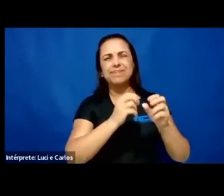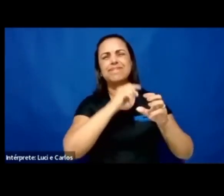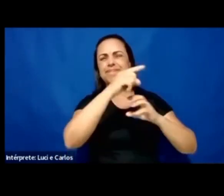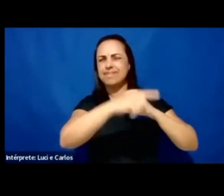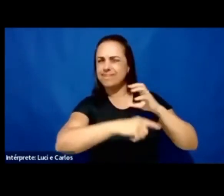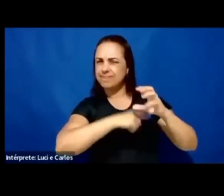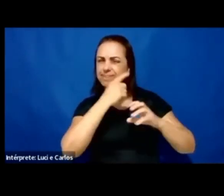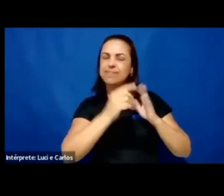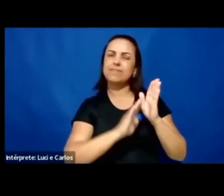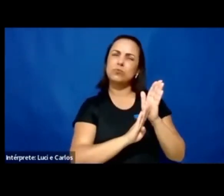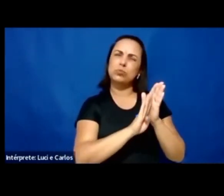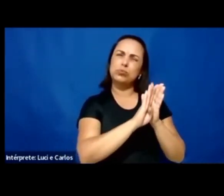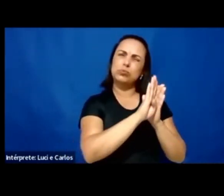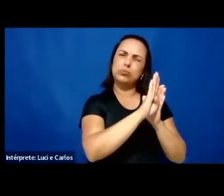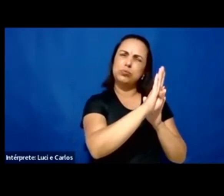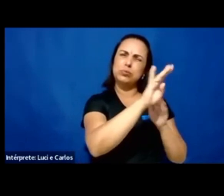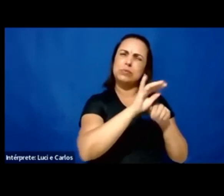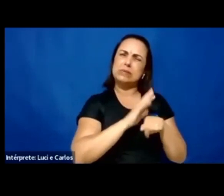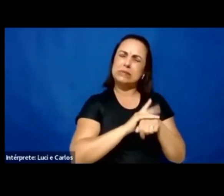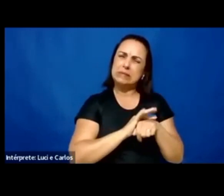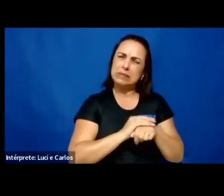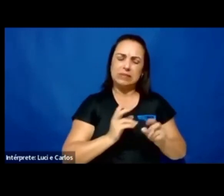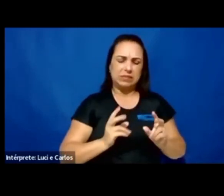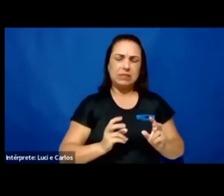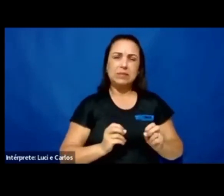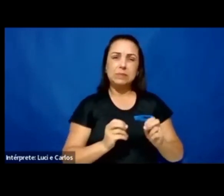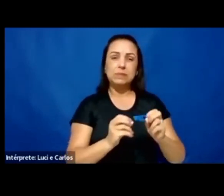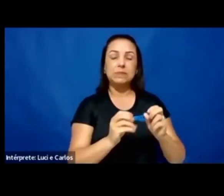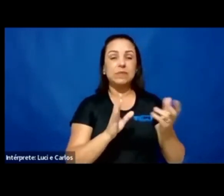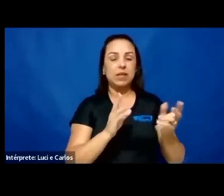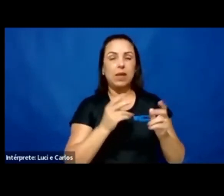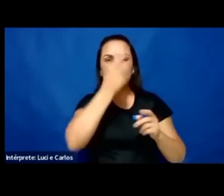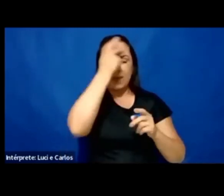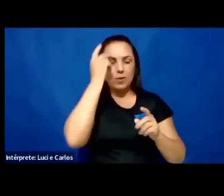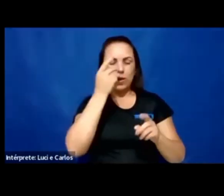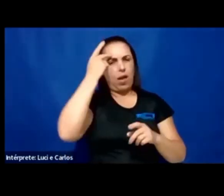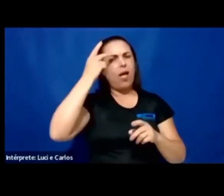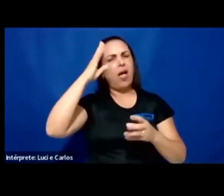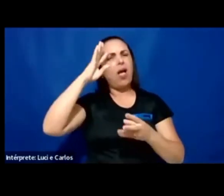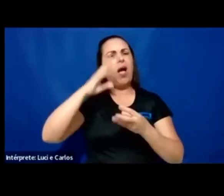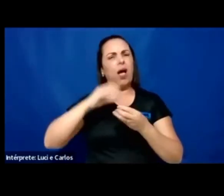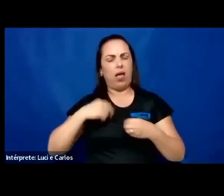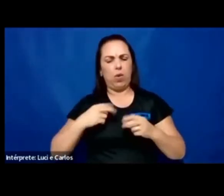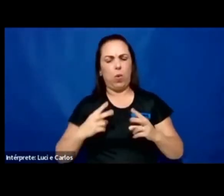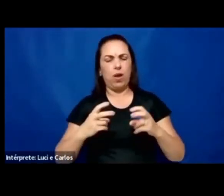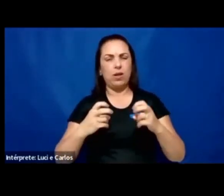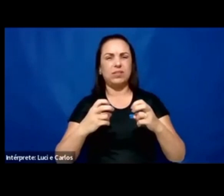para pensar, é uma doença silenciosa que, de repente, a hora que você vai